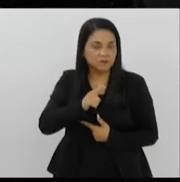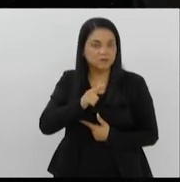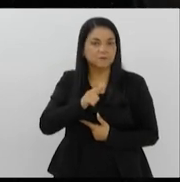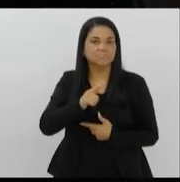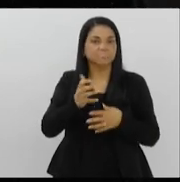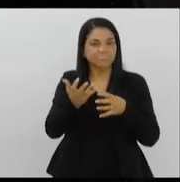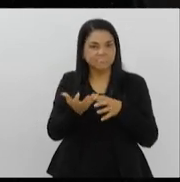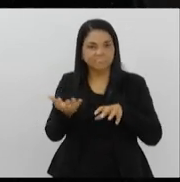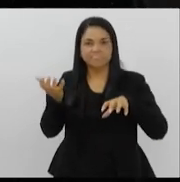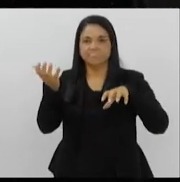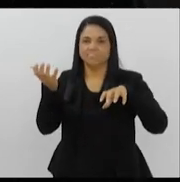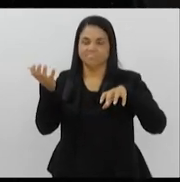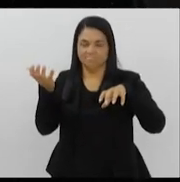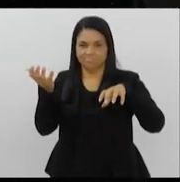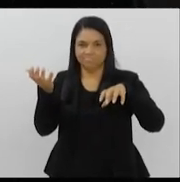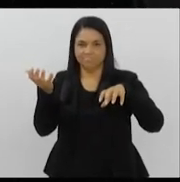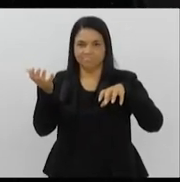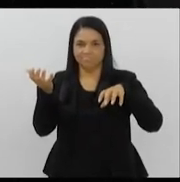Nacional,